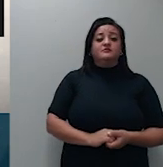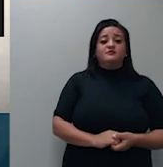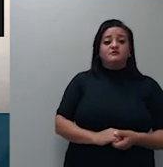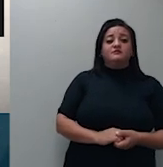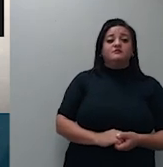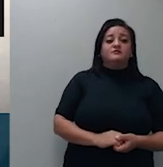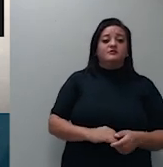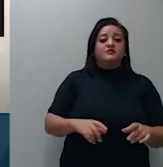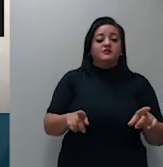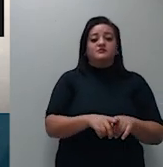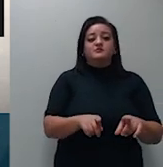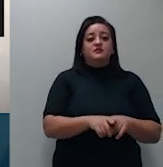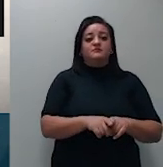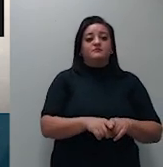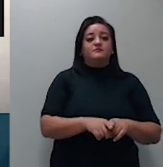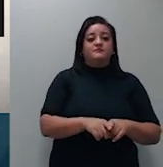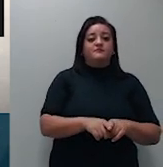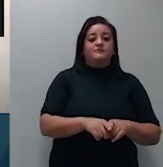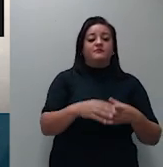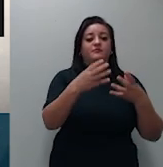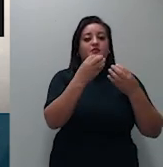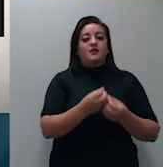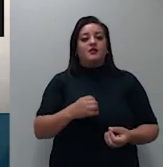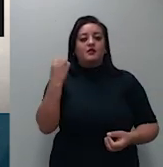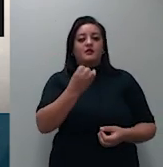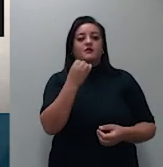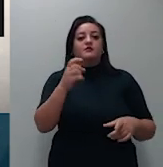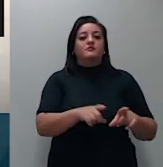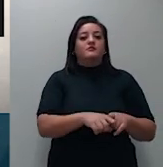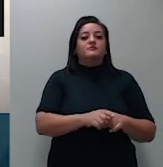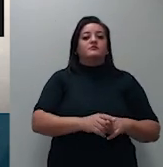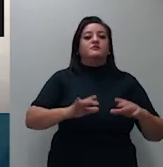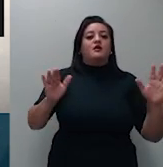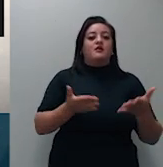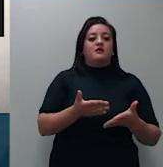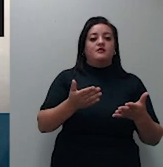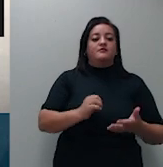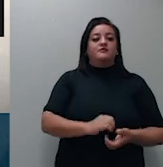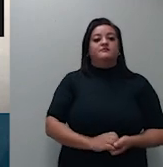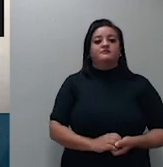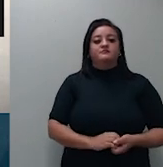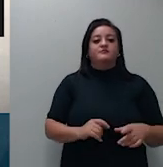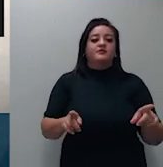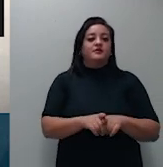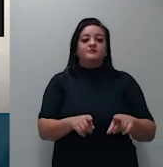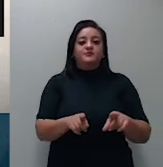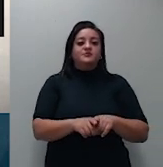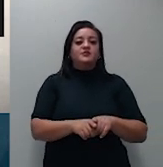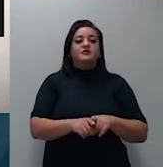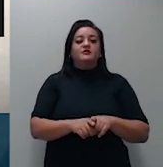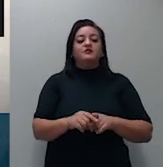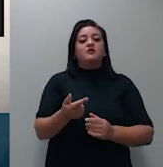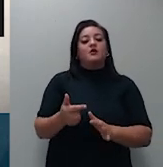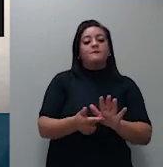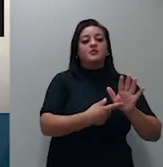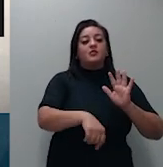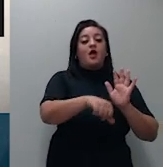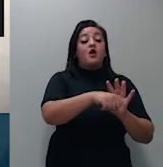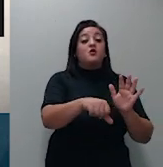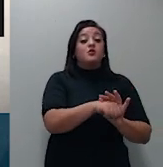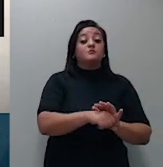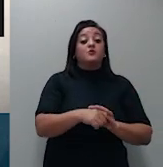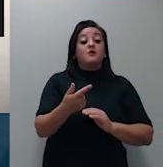Considerando a relevância da omissão do agora recorrente entendo que houve grave violação por terceiro